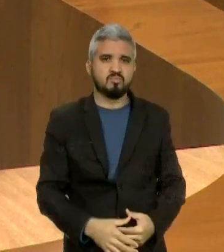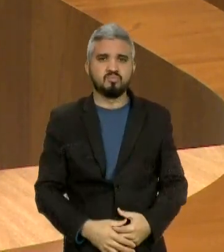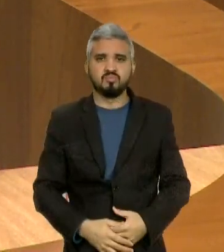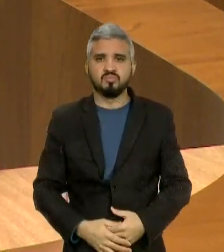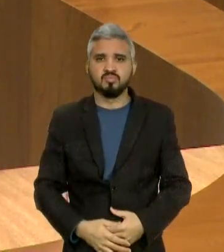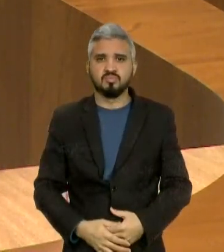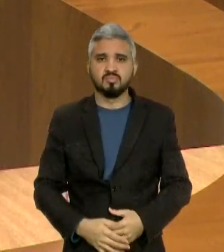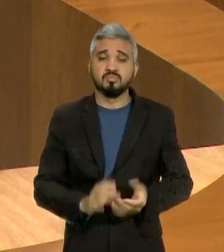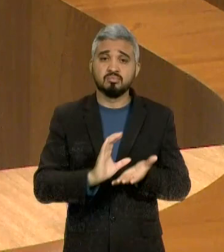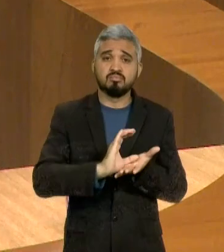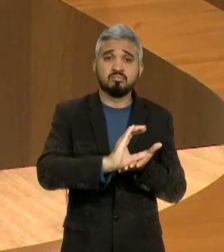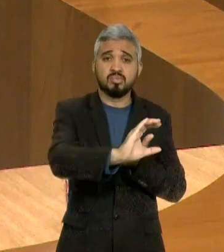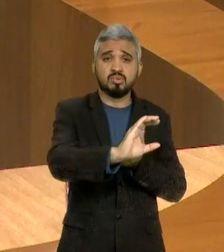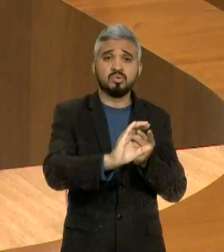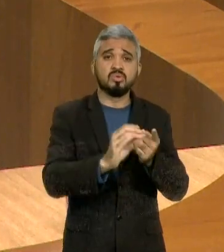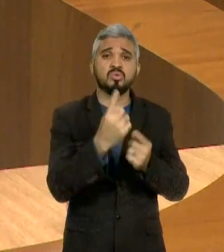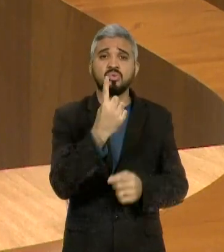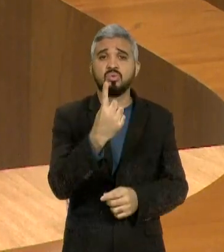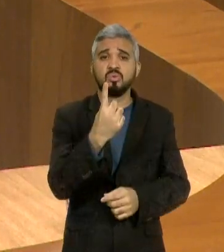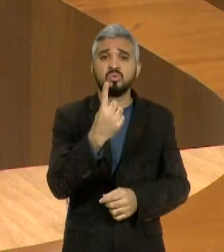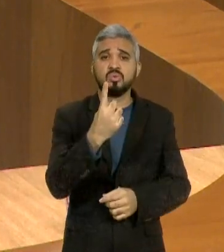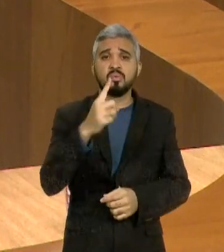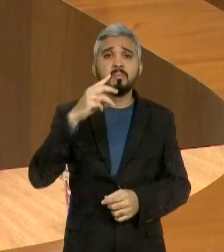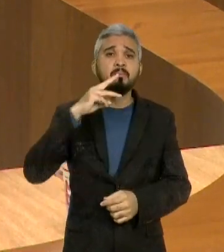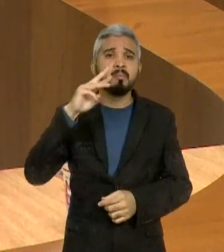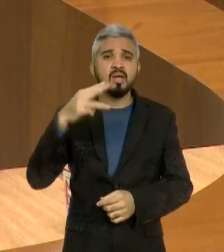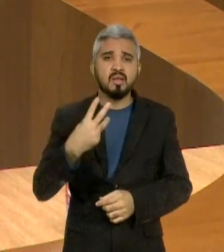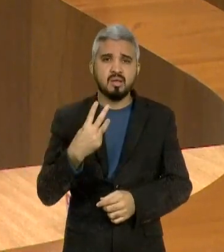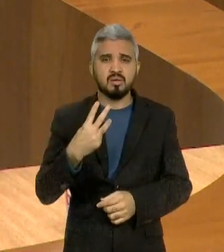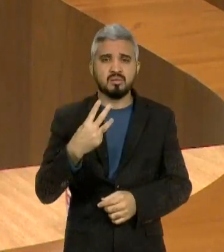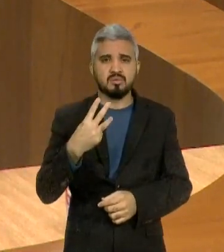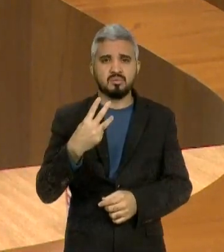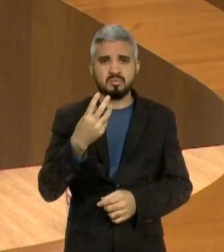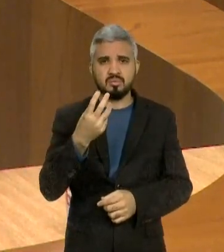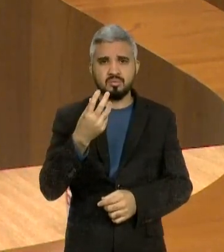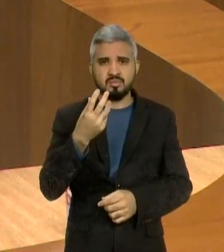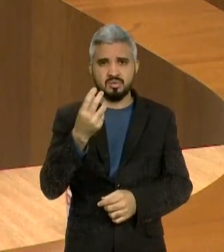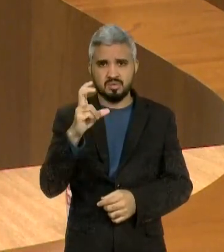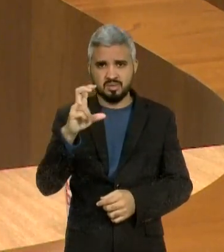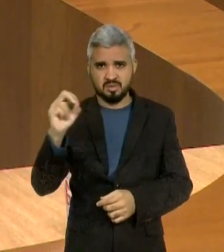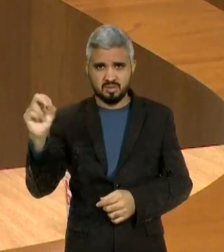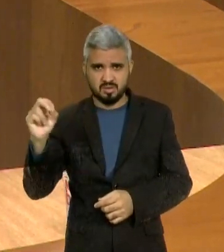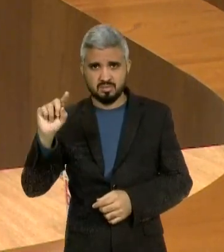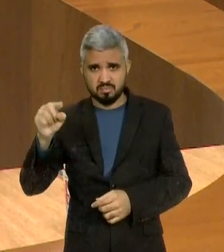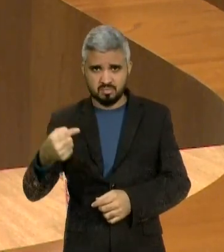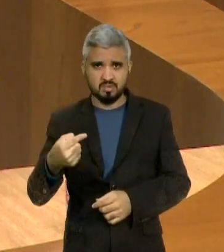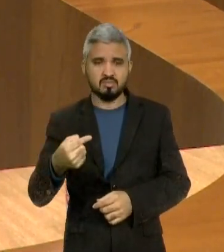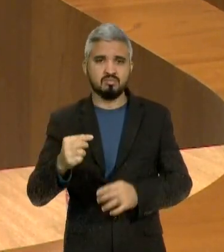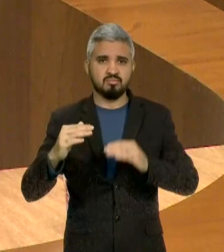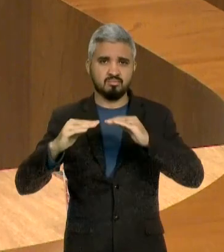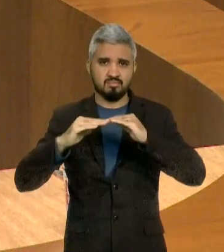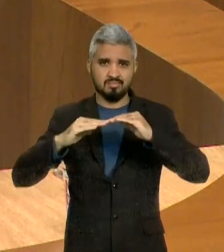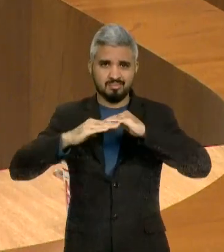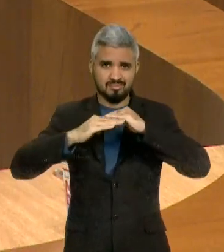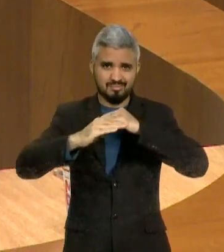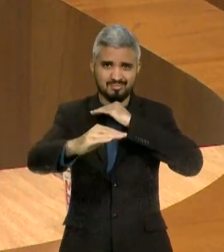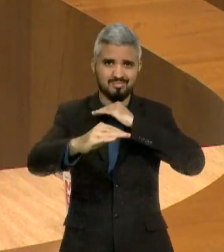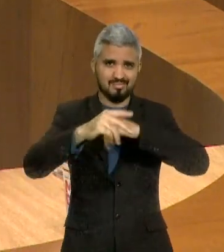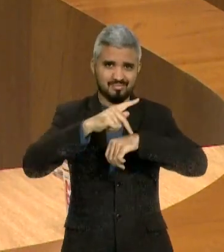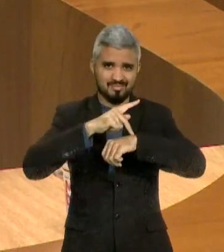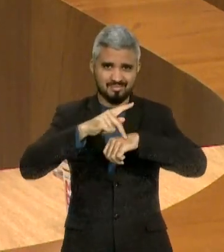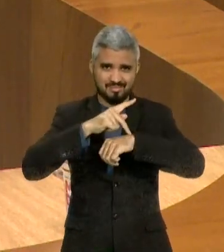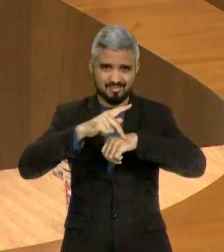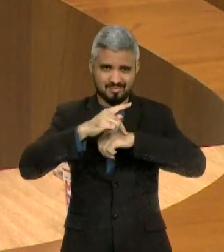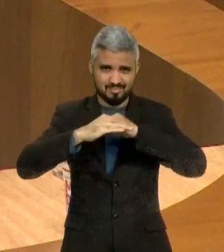mais de 1,5 milhão para pavimentação asfáltica, também academia de ginástica ao